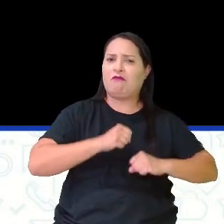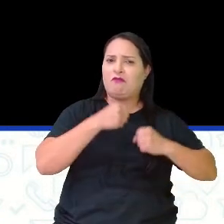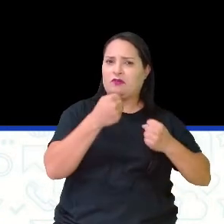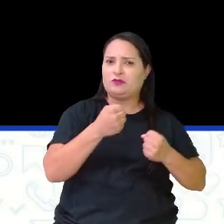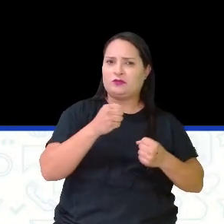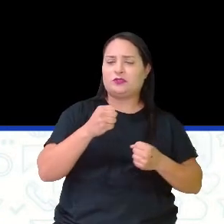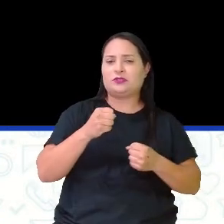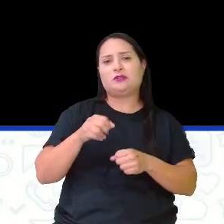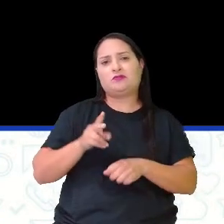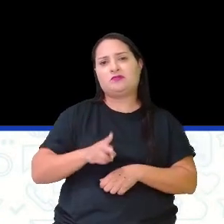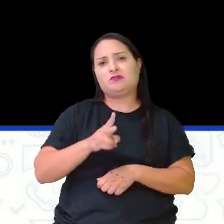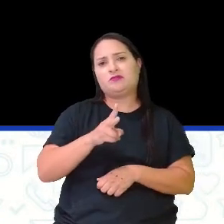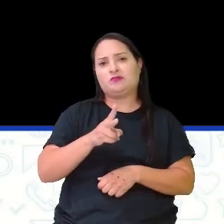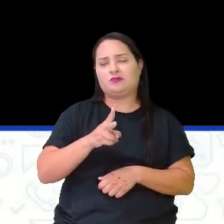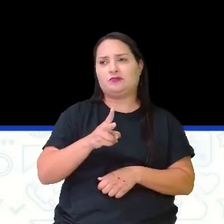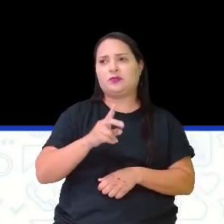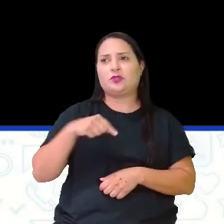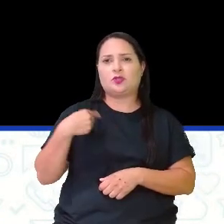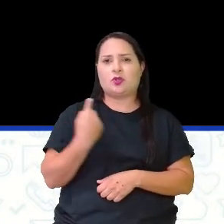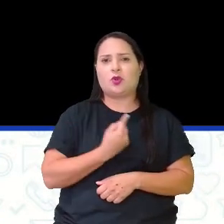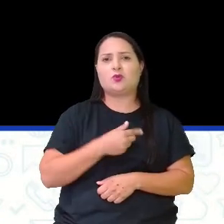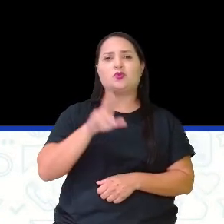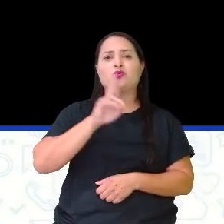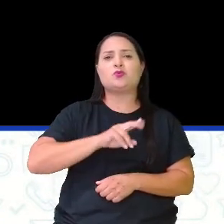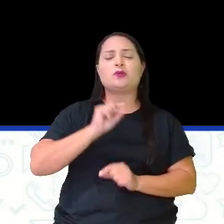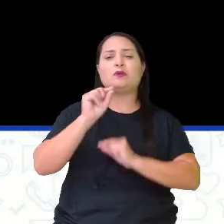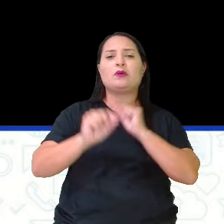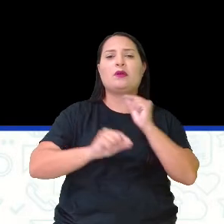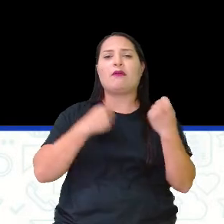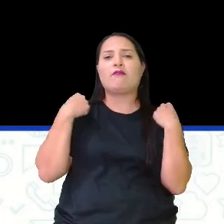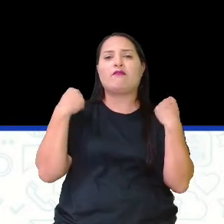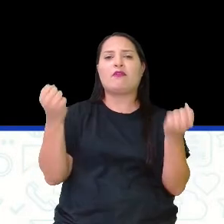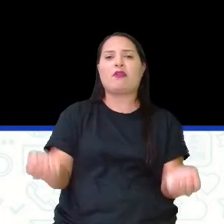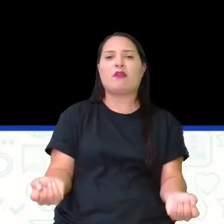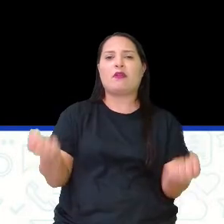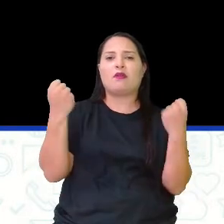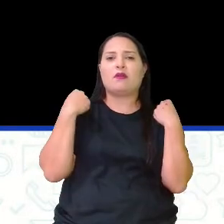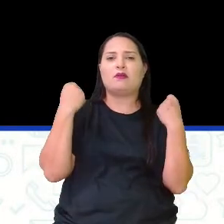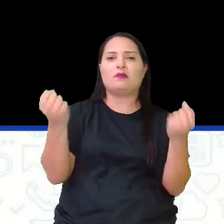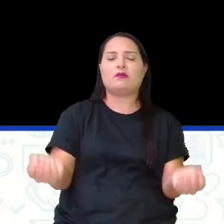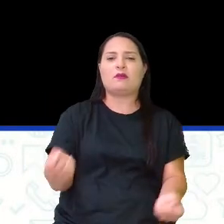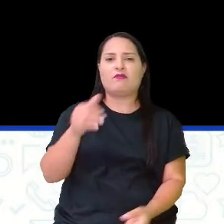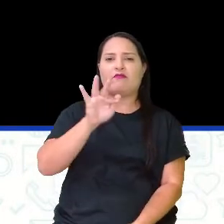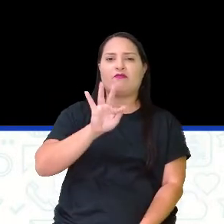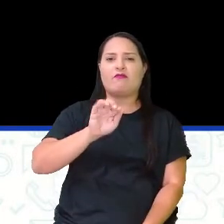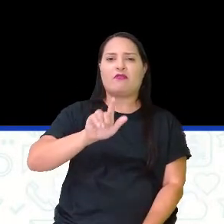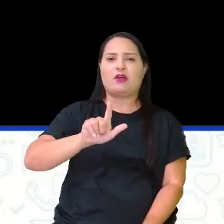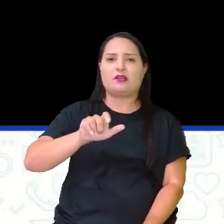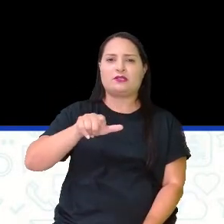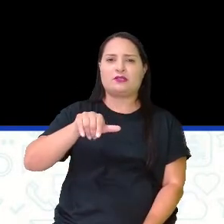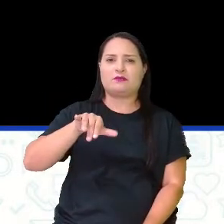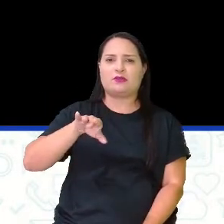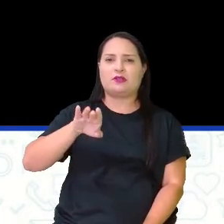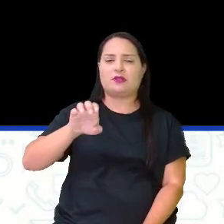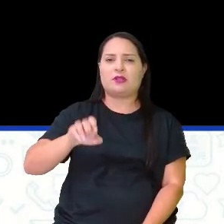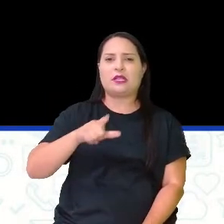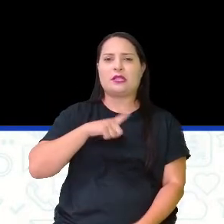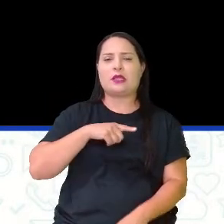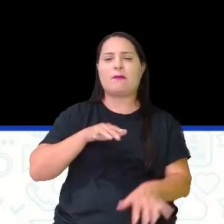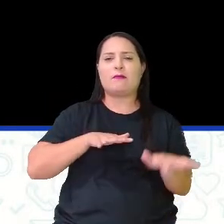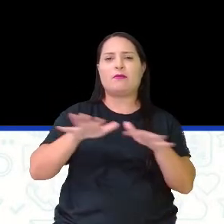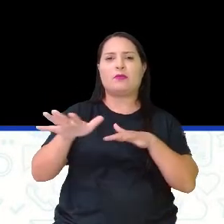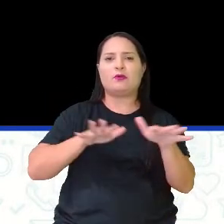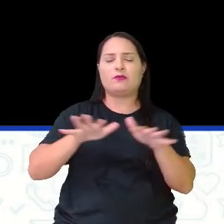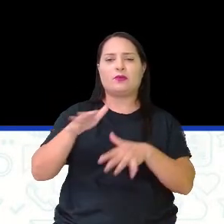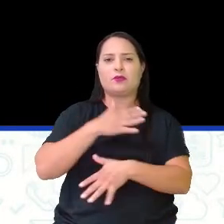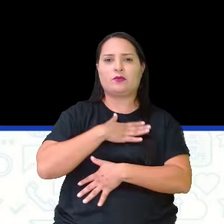gente utiliza também a nossa flexibilidade, né? E aí, ó, por definição, né, é a gama de movimentos que